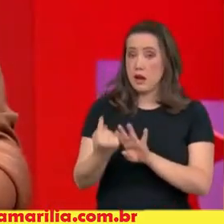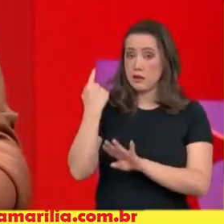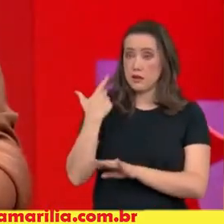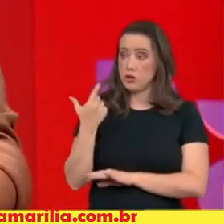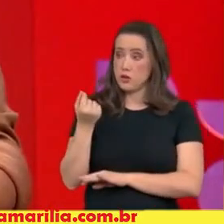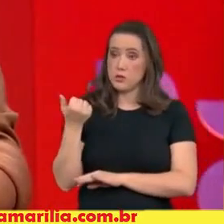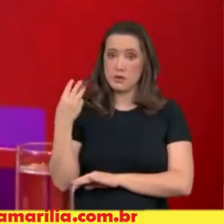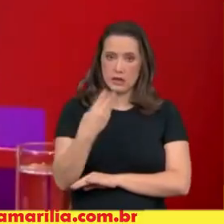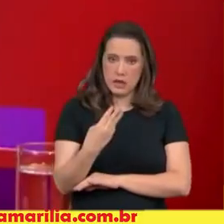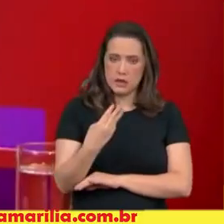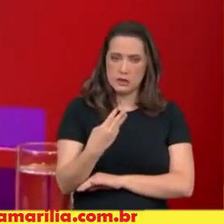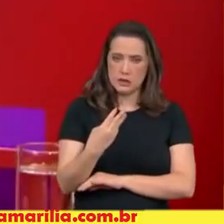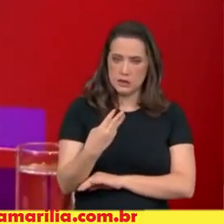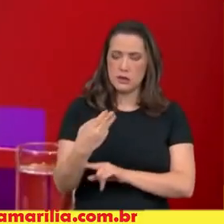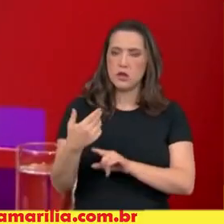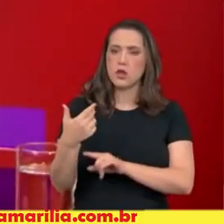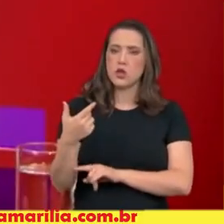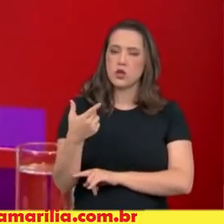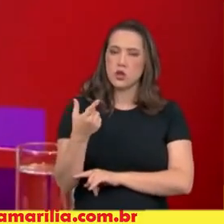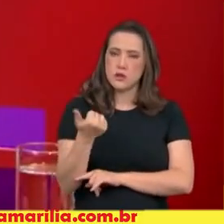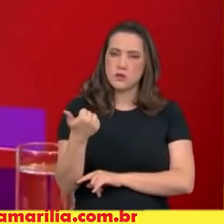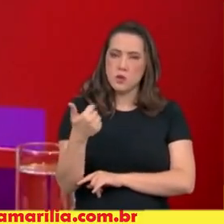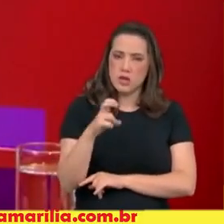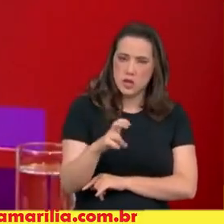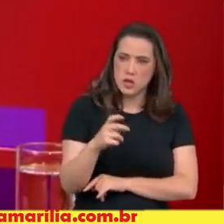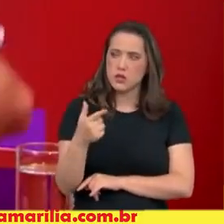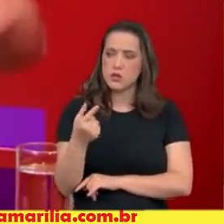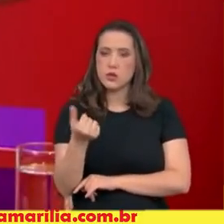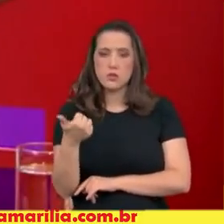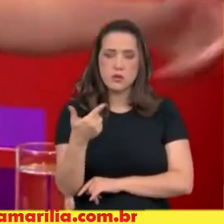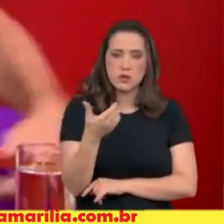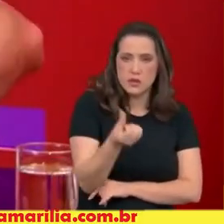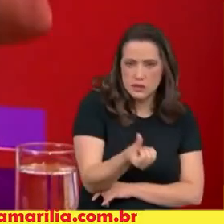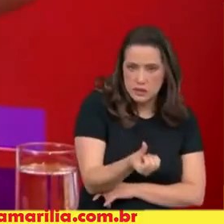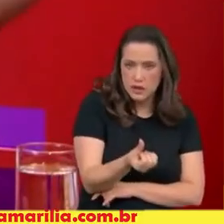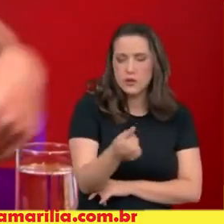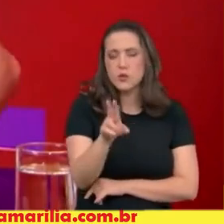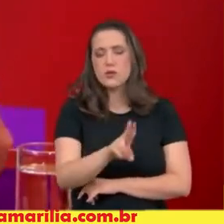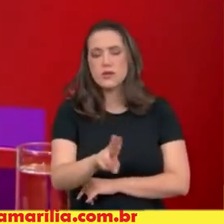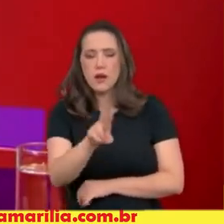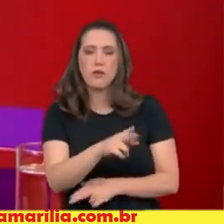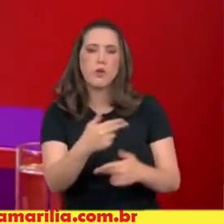que estavam nas ruas em 2015 e 2016 pedindo o impeachment da Dilma roubavam, usavam